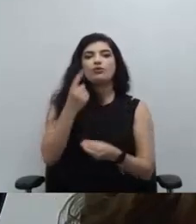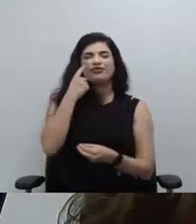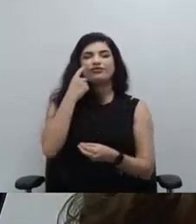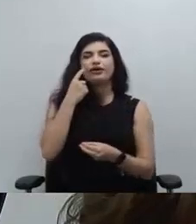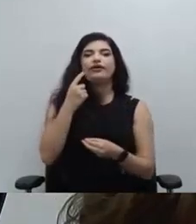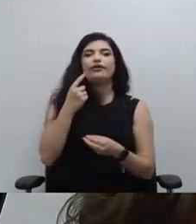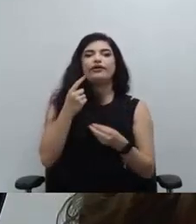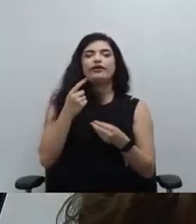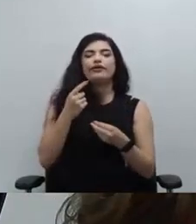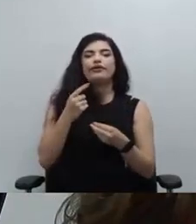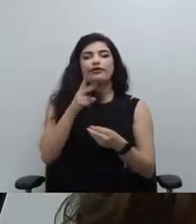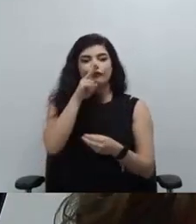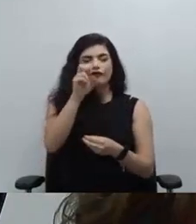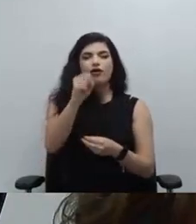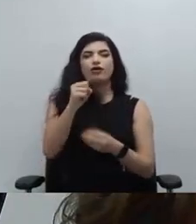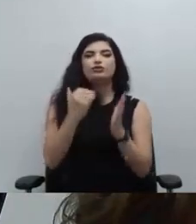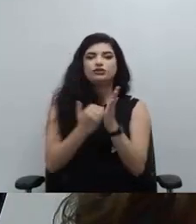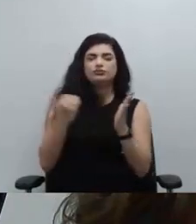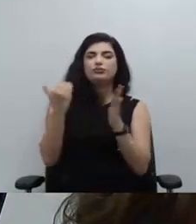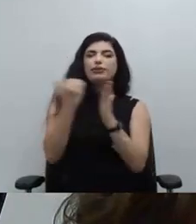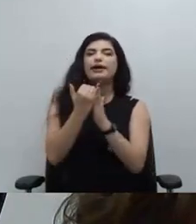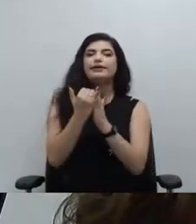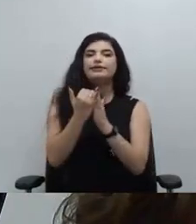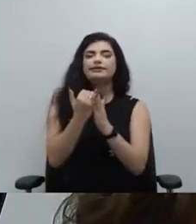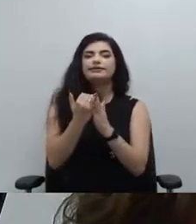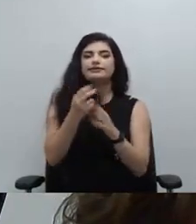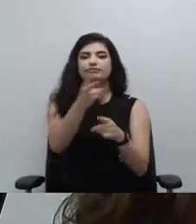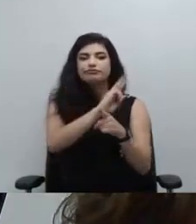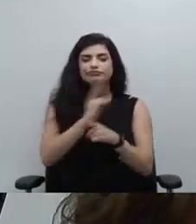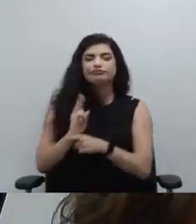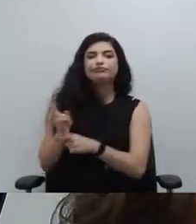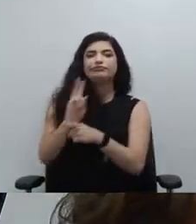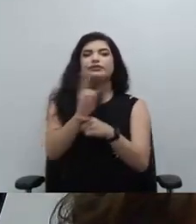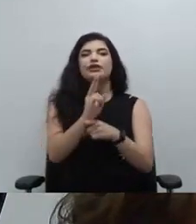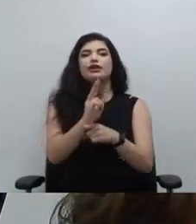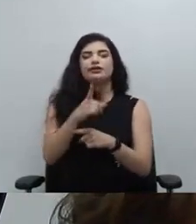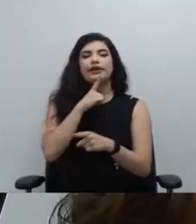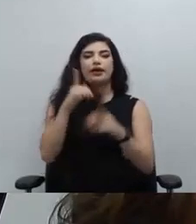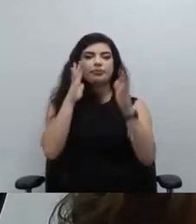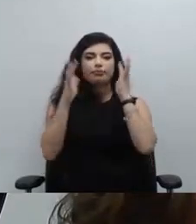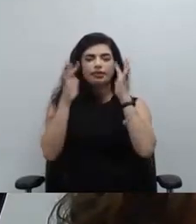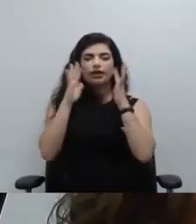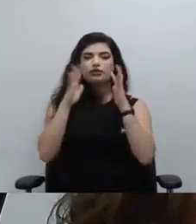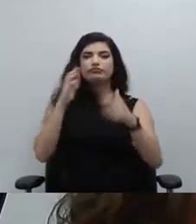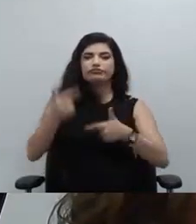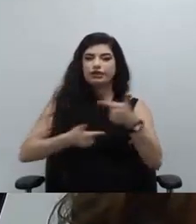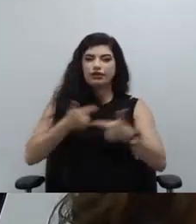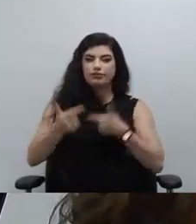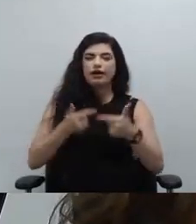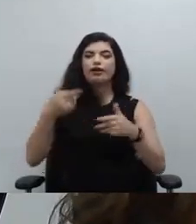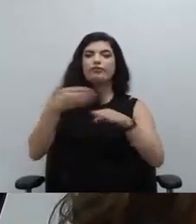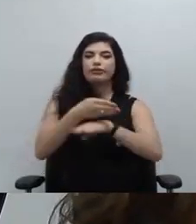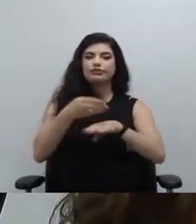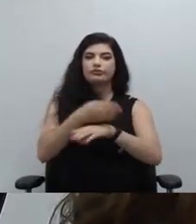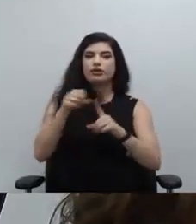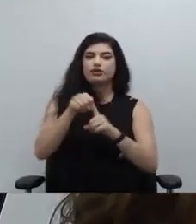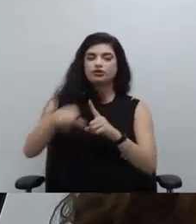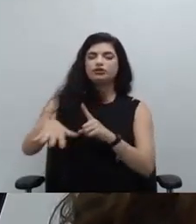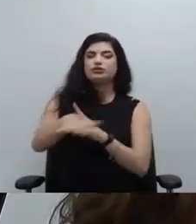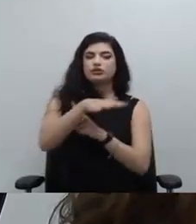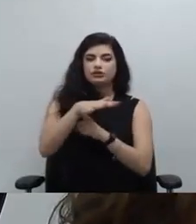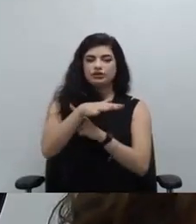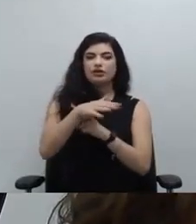contribuições visando a reforçar a etapa do monitoramento da execução do plano de atuação, bem como a participação social, garantindo